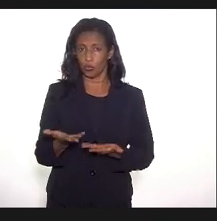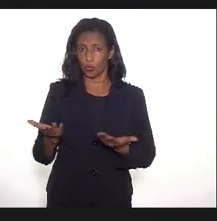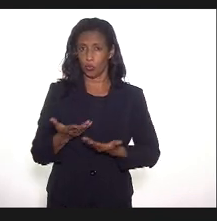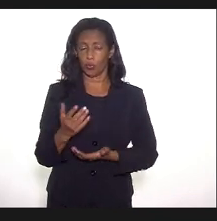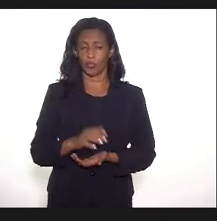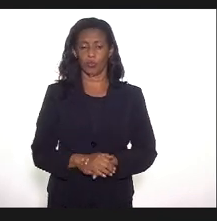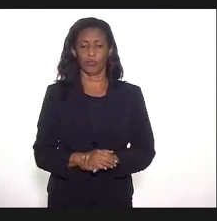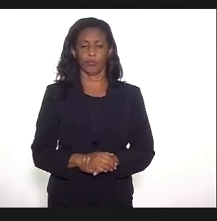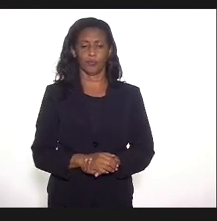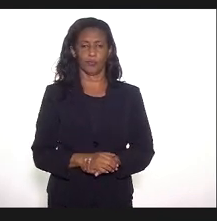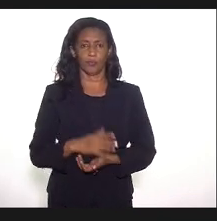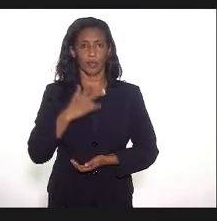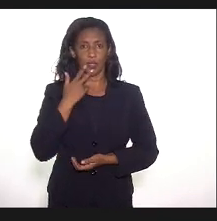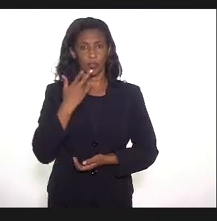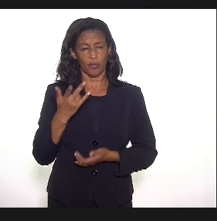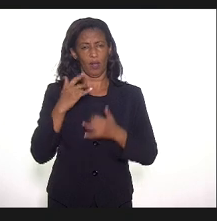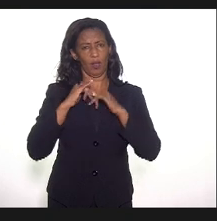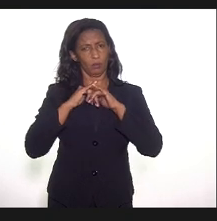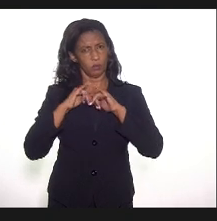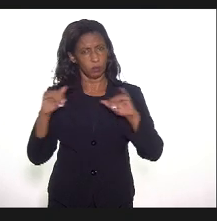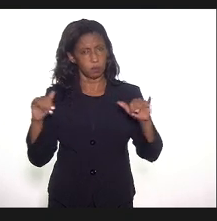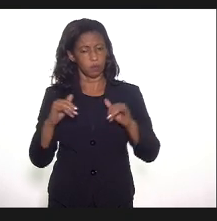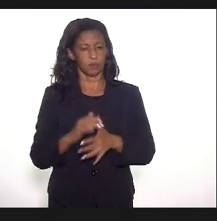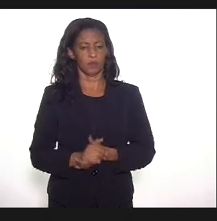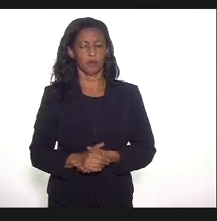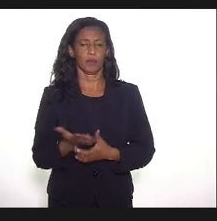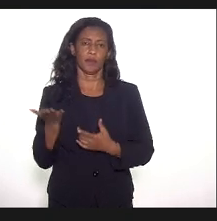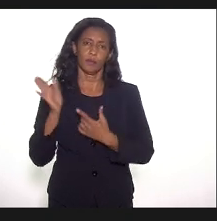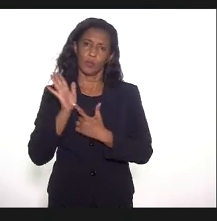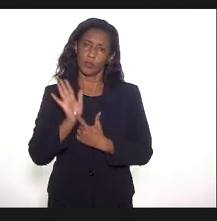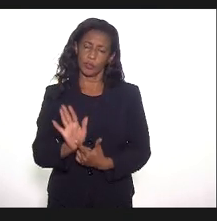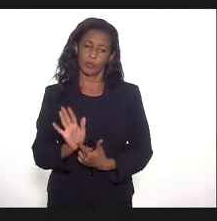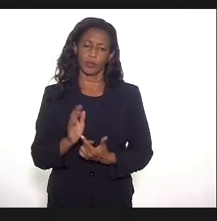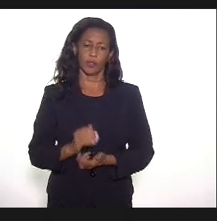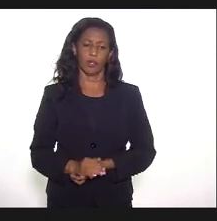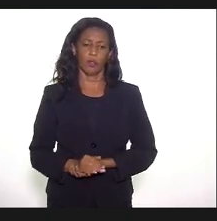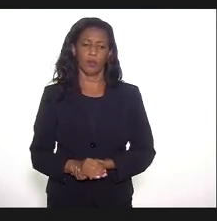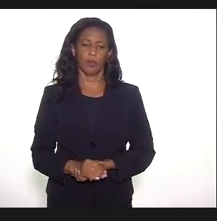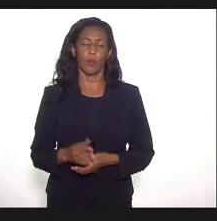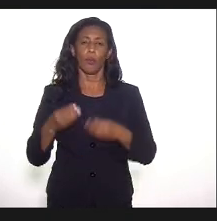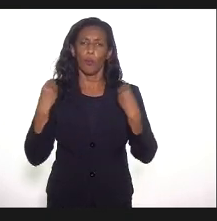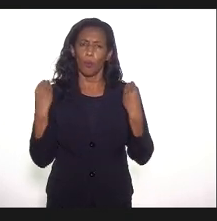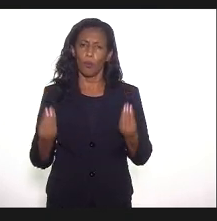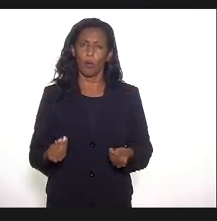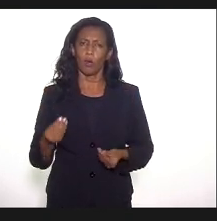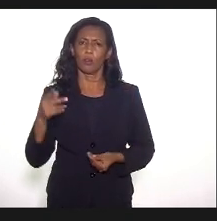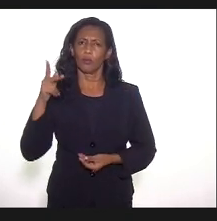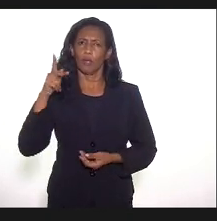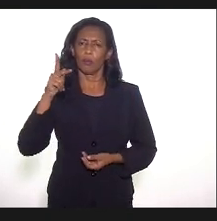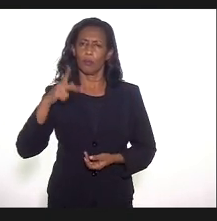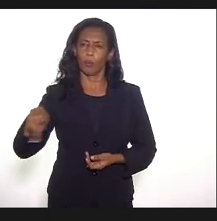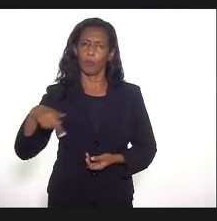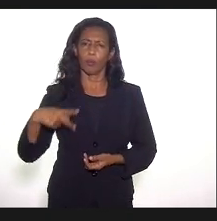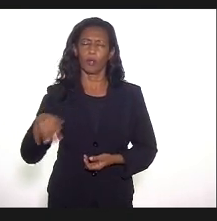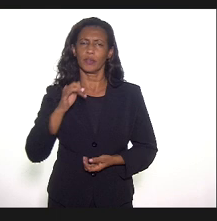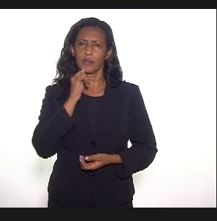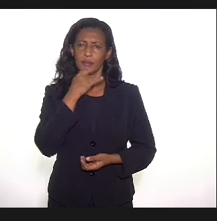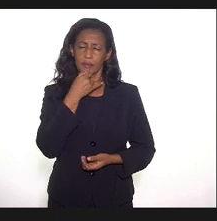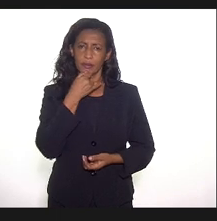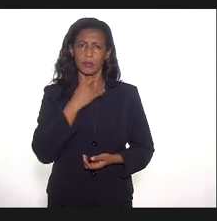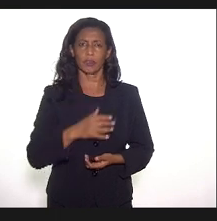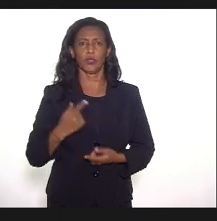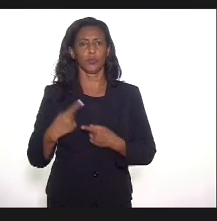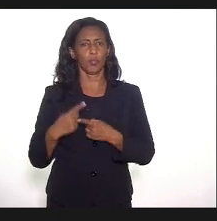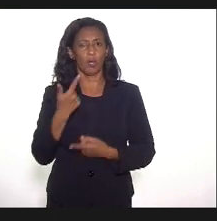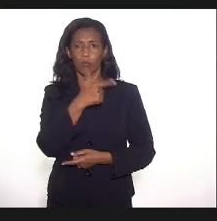de fazer esse pronunciamento e mostrar o quanto a população de Paty está triste por não poder ter